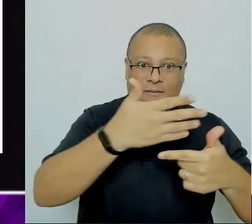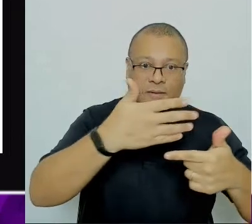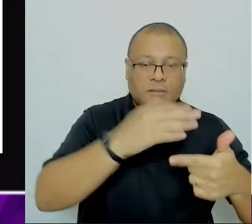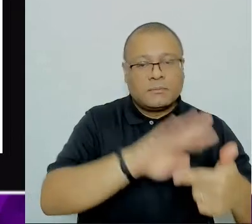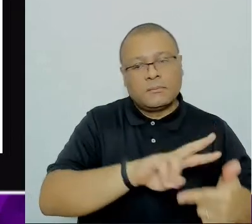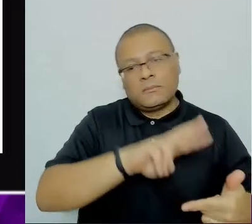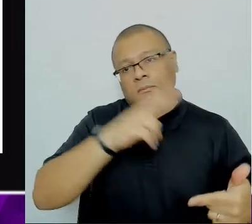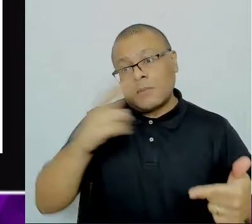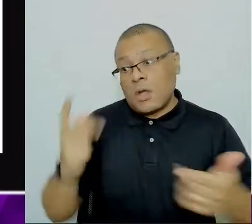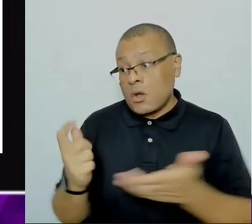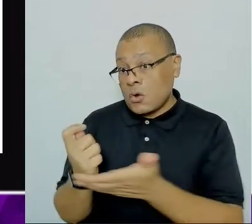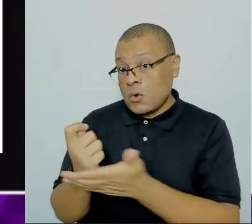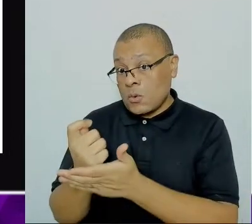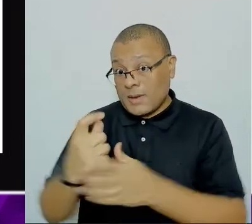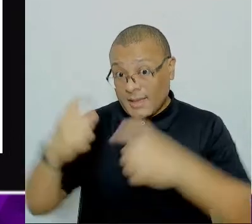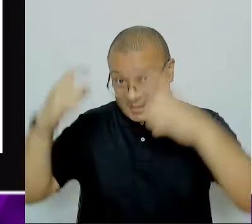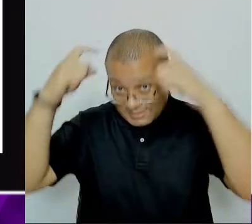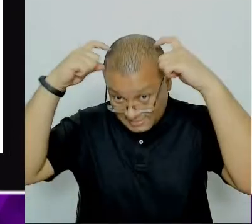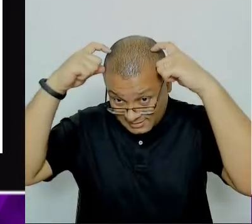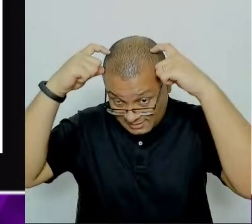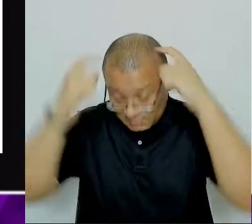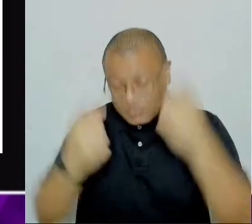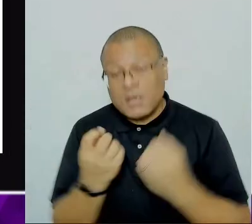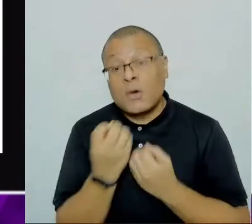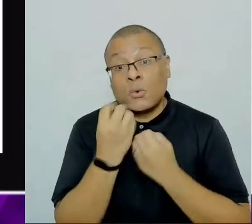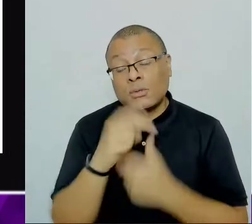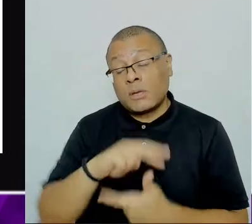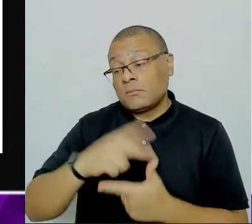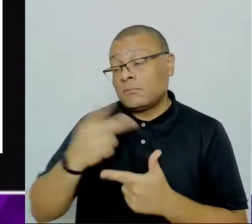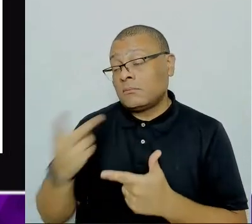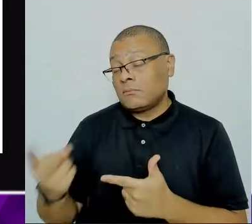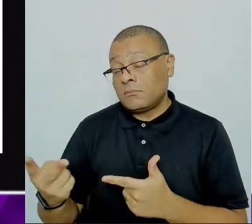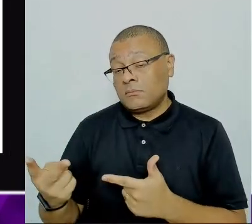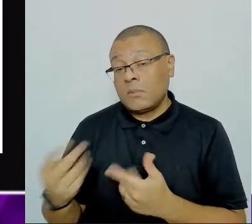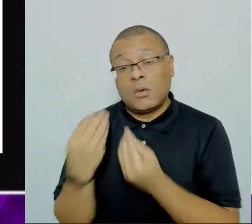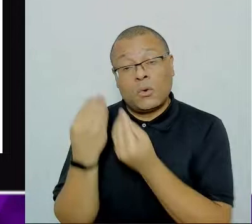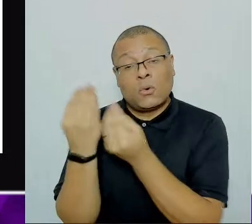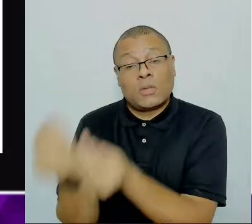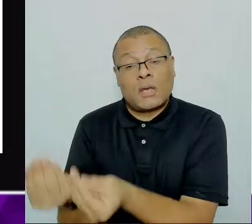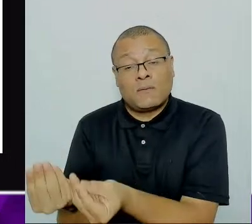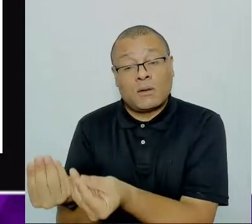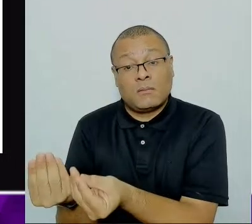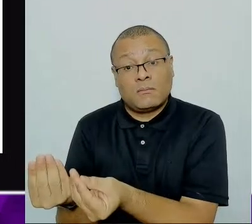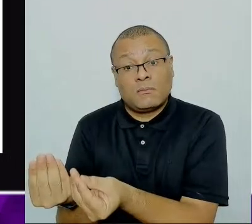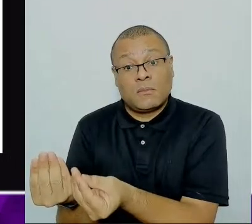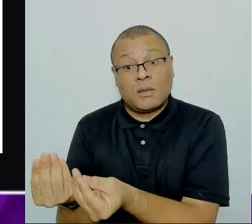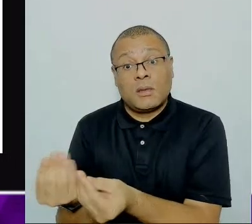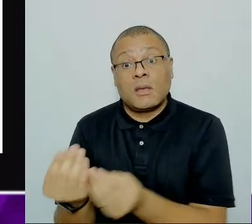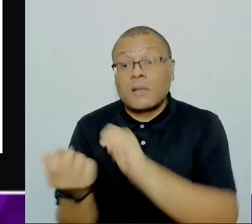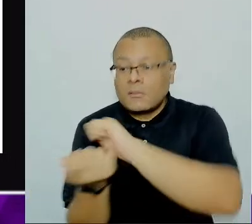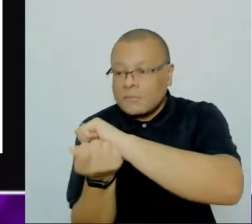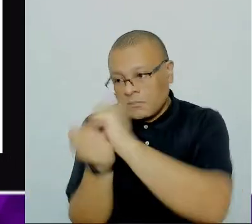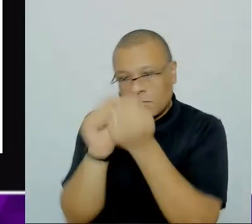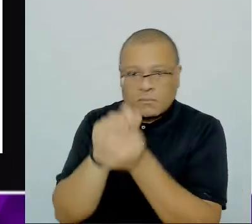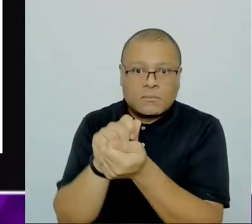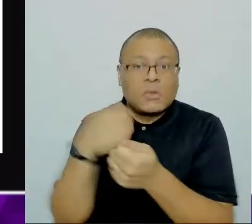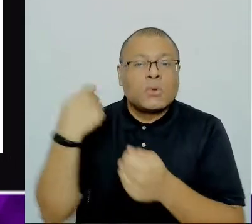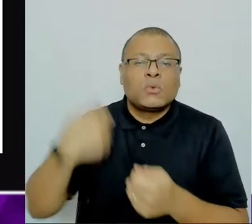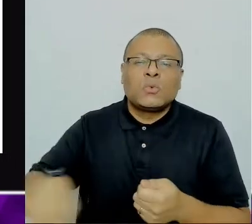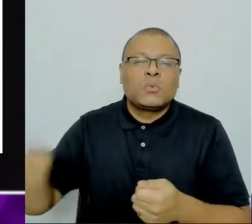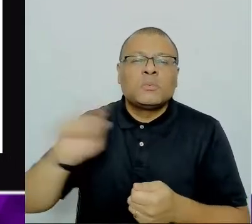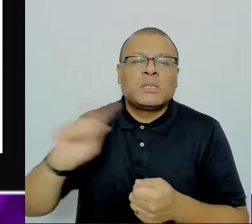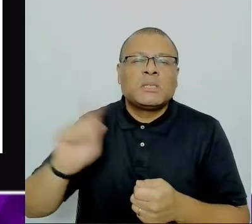eu comprasse o Disney Plus, eu levaria meus dados e eu daria ali para o Disney Plus. E aí, não preciso ficar vendo do